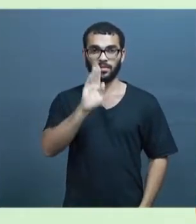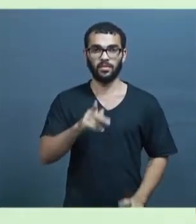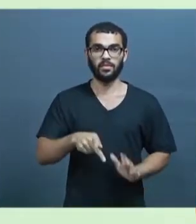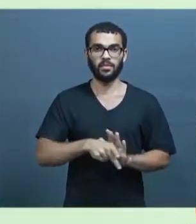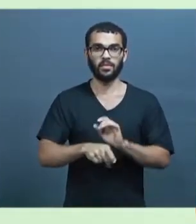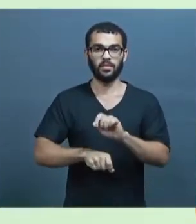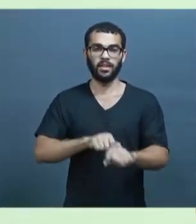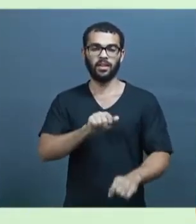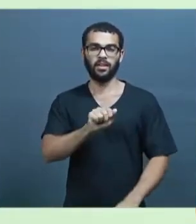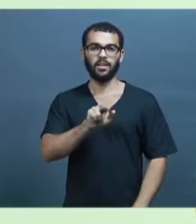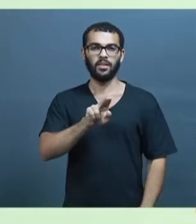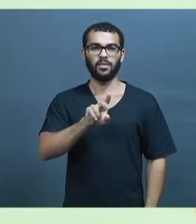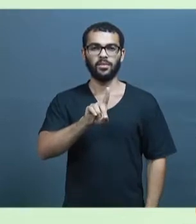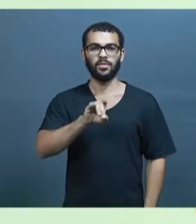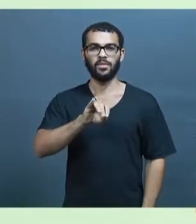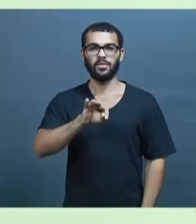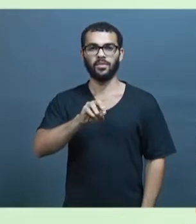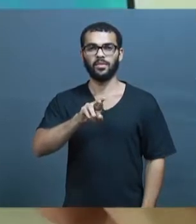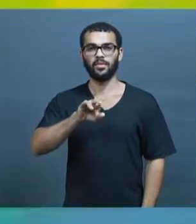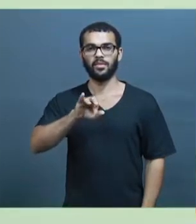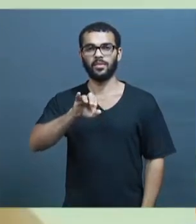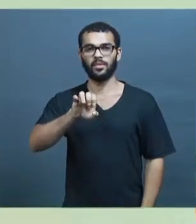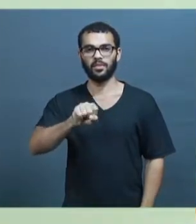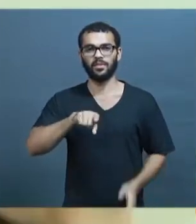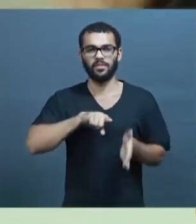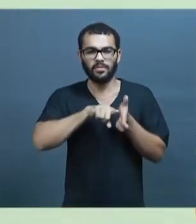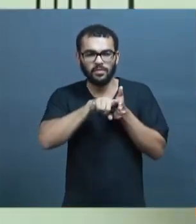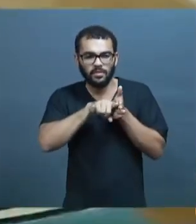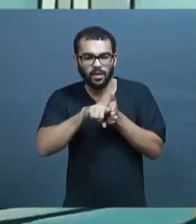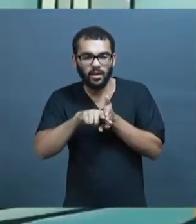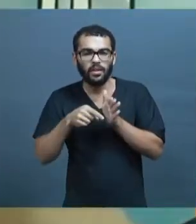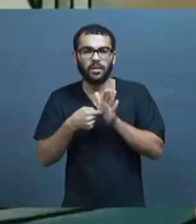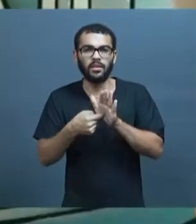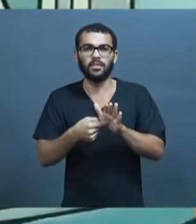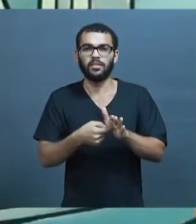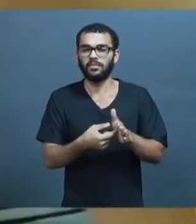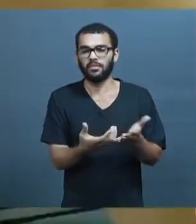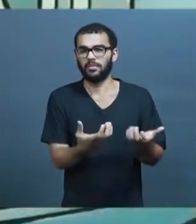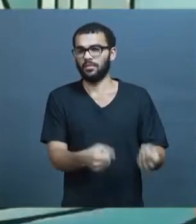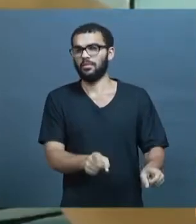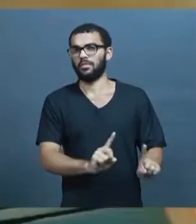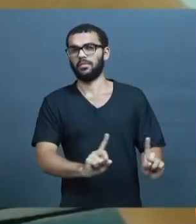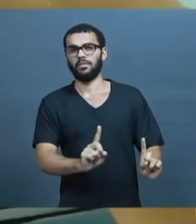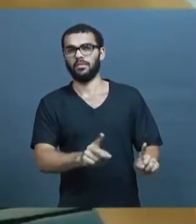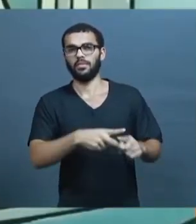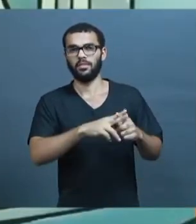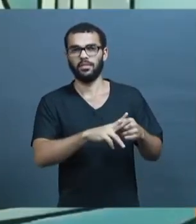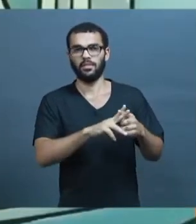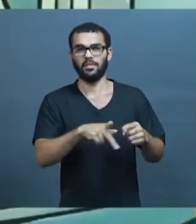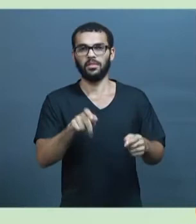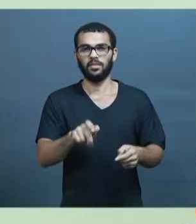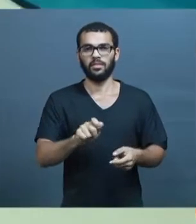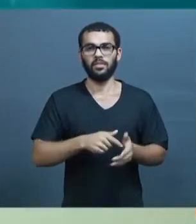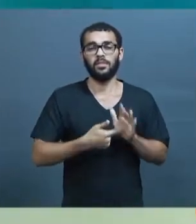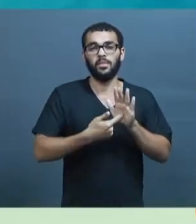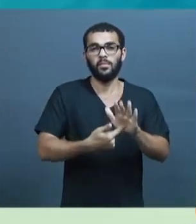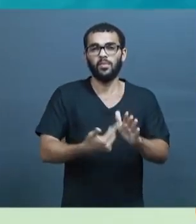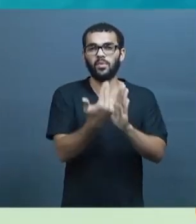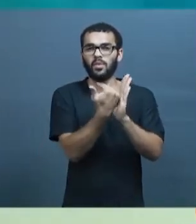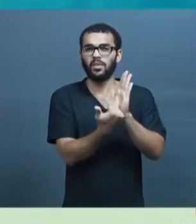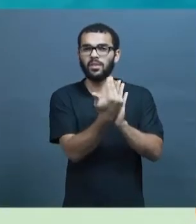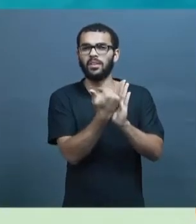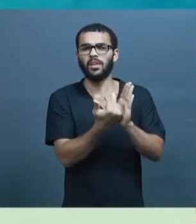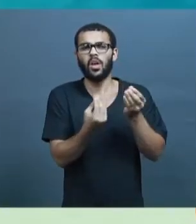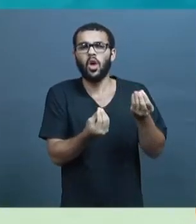da Receita Federal do Brasil, ANFIP, se posicionou contra a reforma da Previdência e divulgou uma animação sobre o sistema